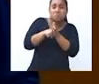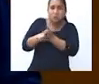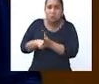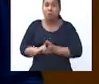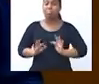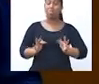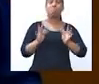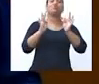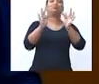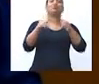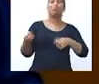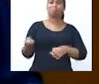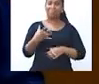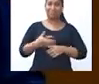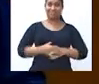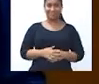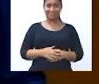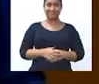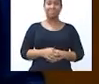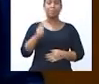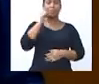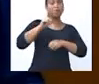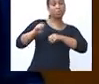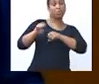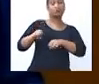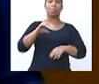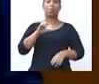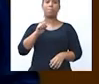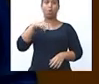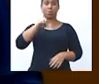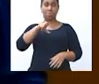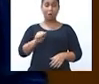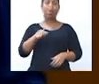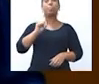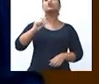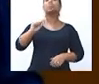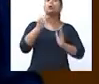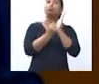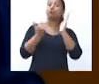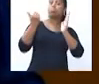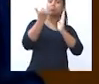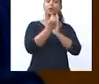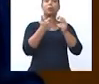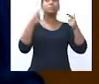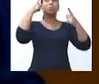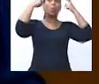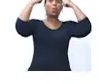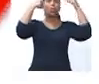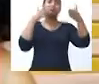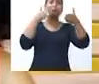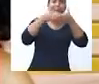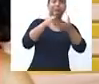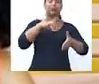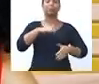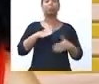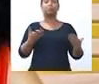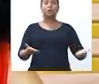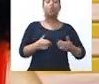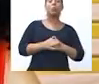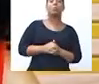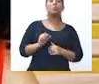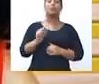científico, tecnológico e de inovação. Para a educadora Mônica Galindo, é preciso superar as falsas ideias de limites. A questão